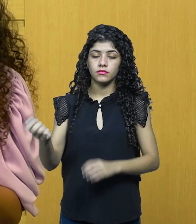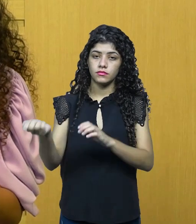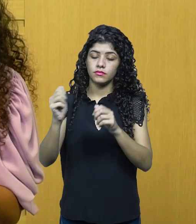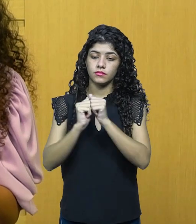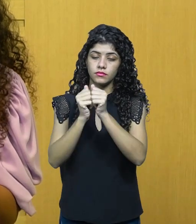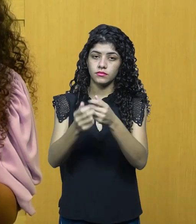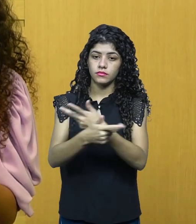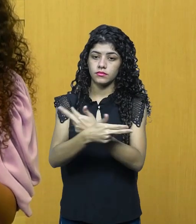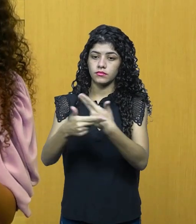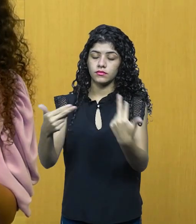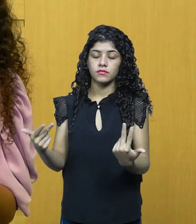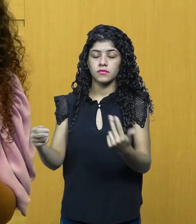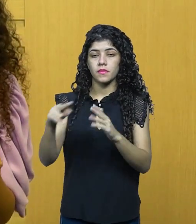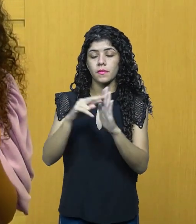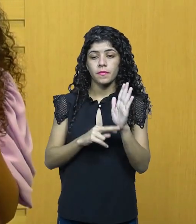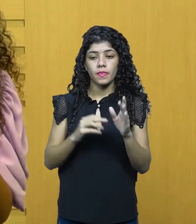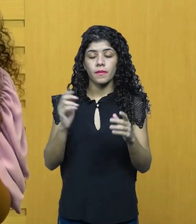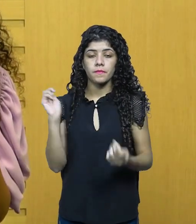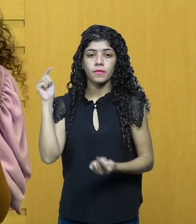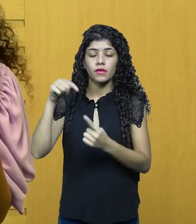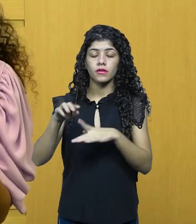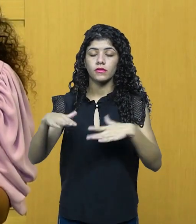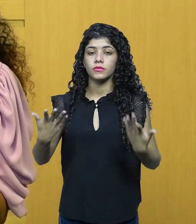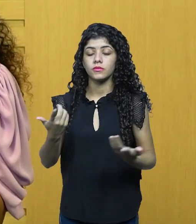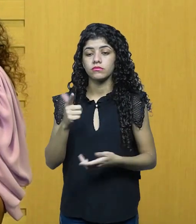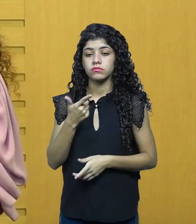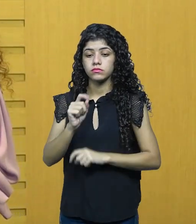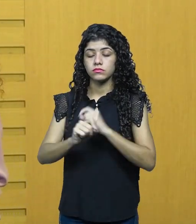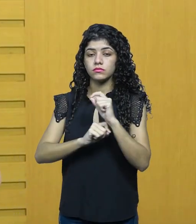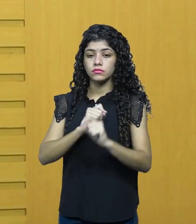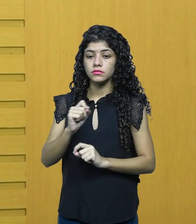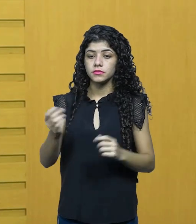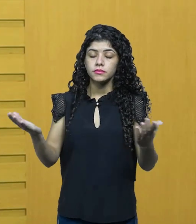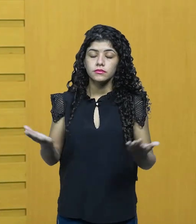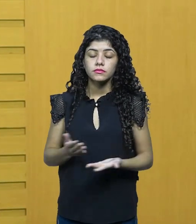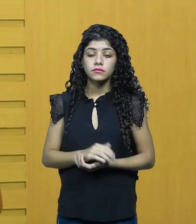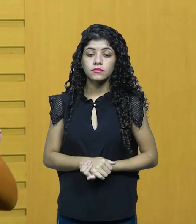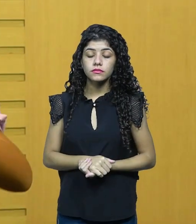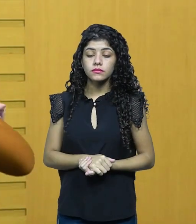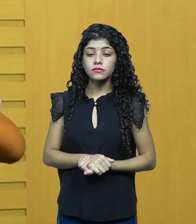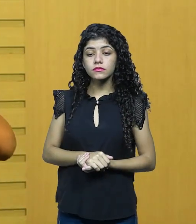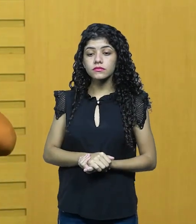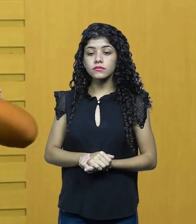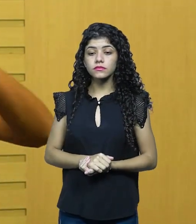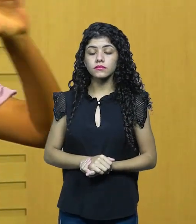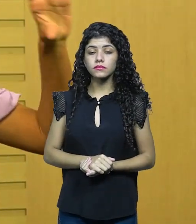de regras e a intenção desse conjunto é de não, no caso do cabeçalho,